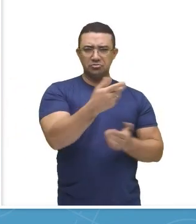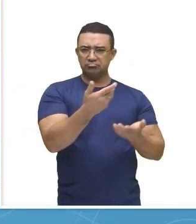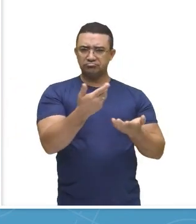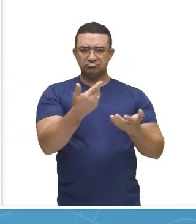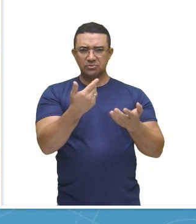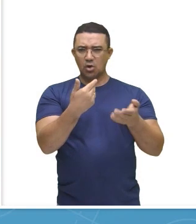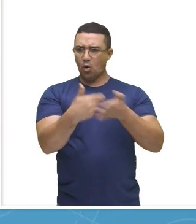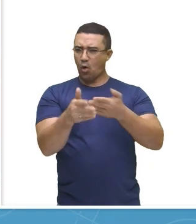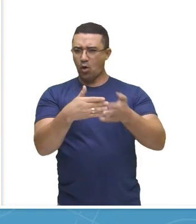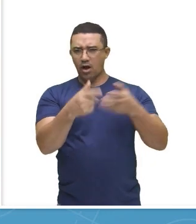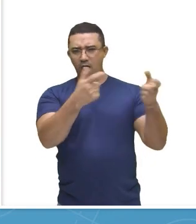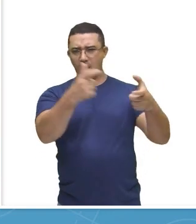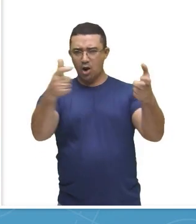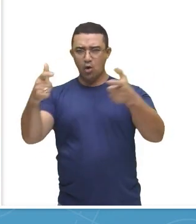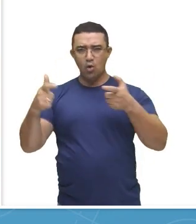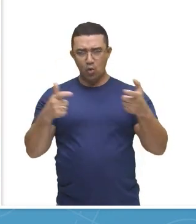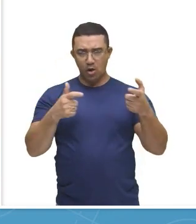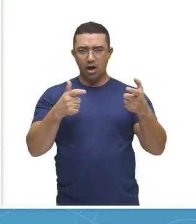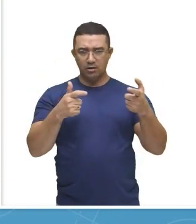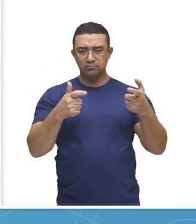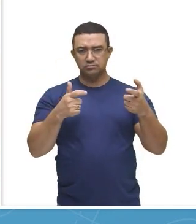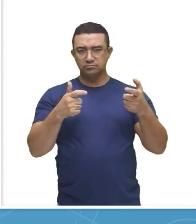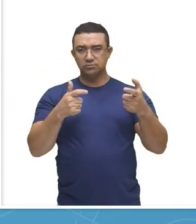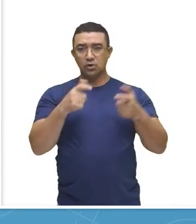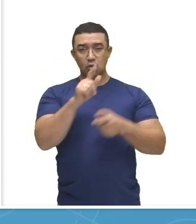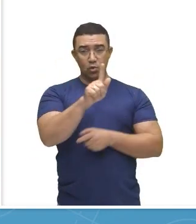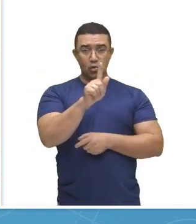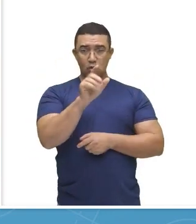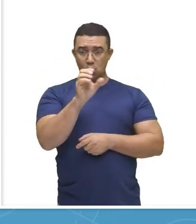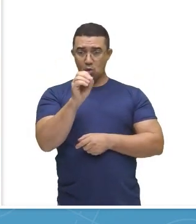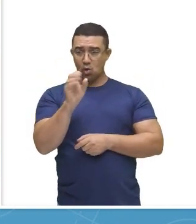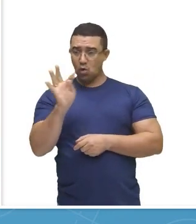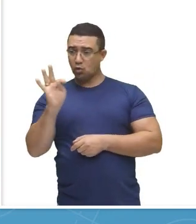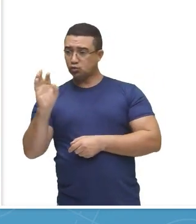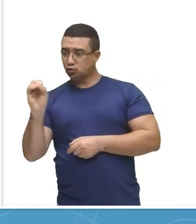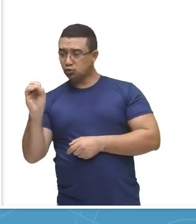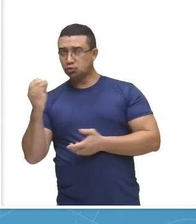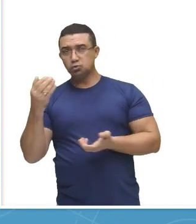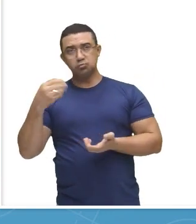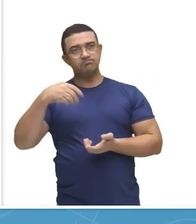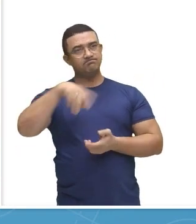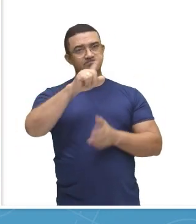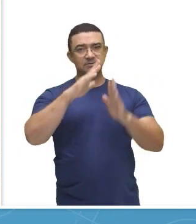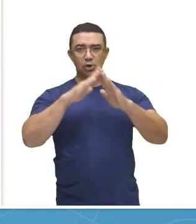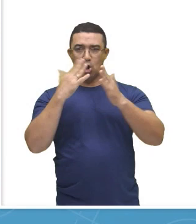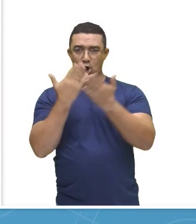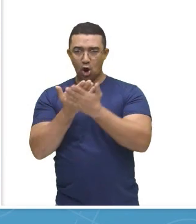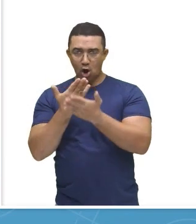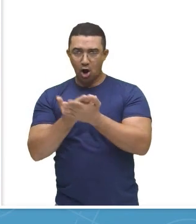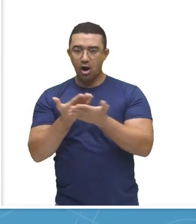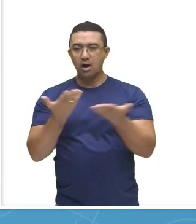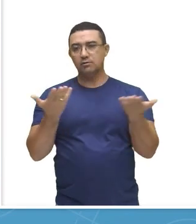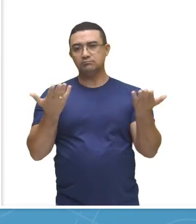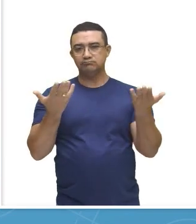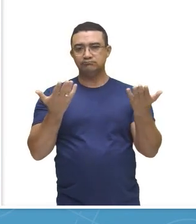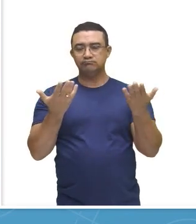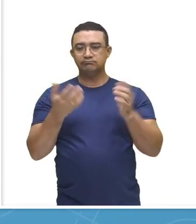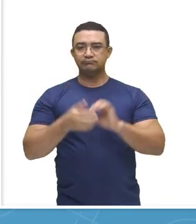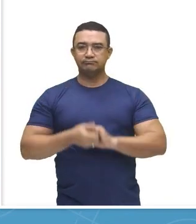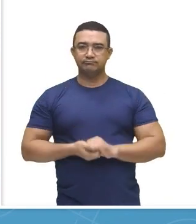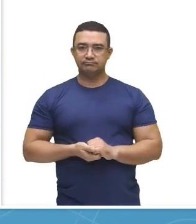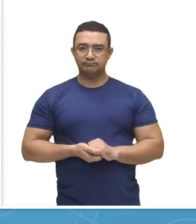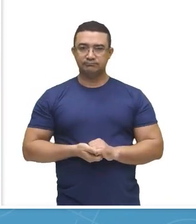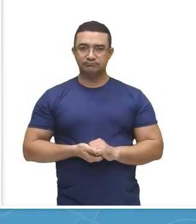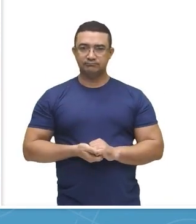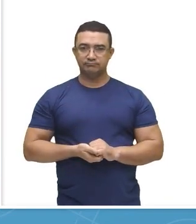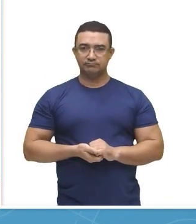ele vem acompanhado da preposição to, tá? Então go to school, go to the mall, go